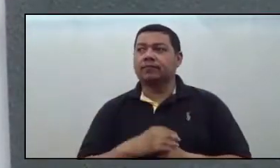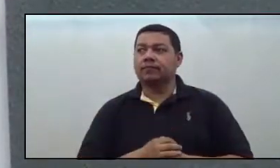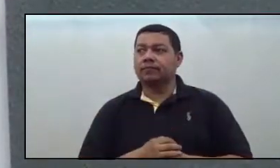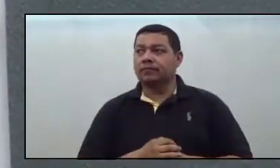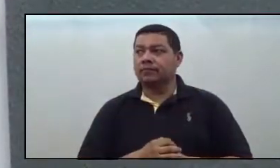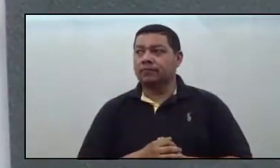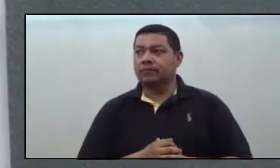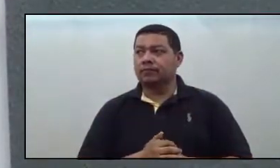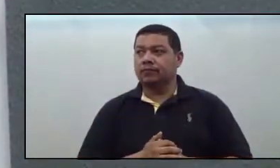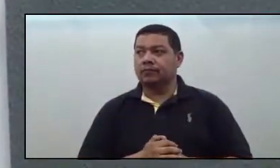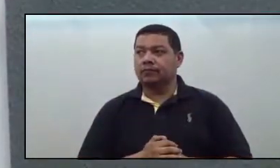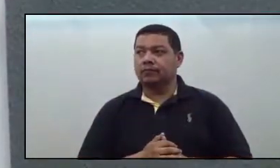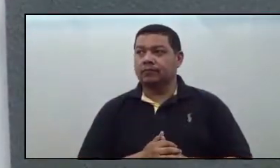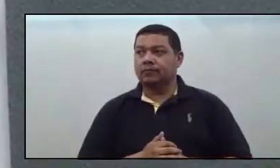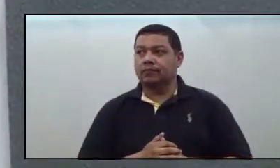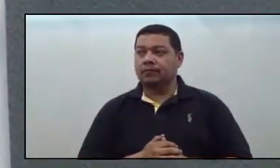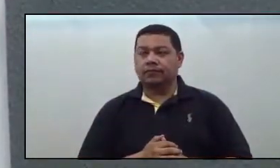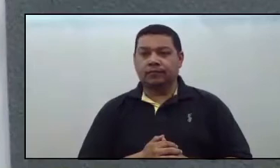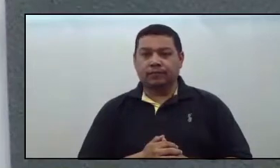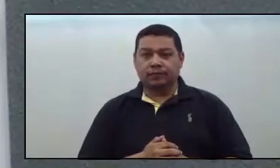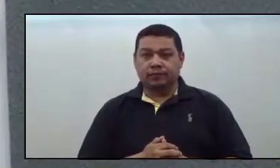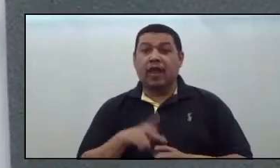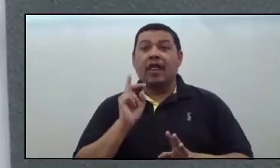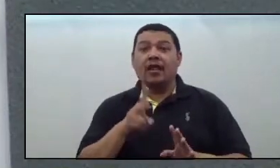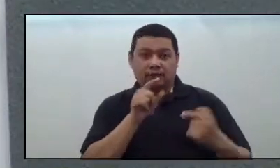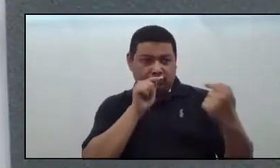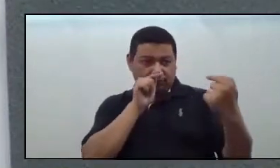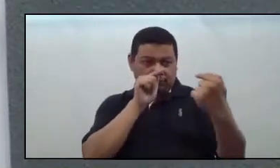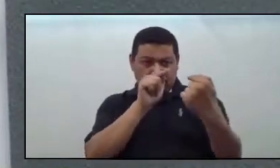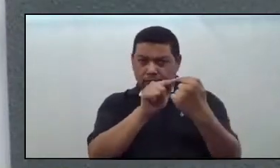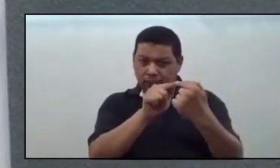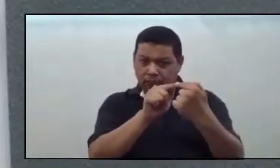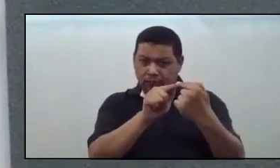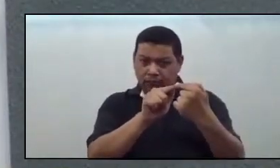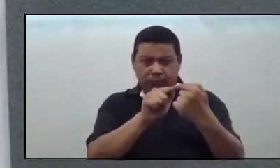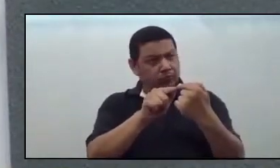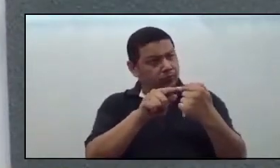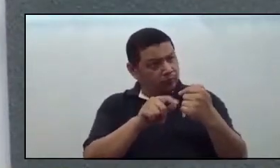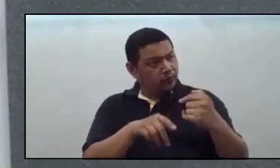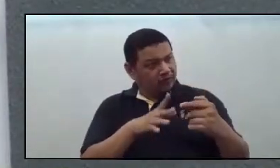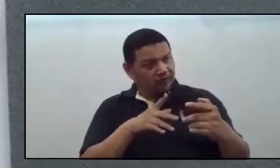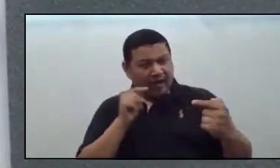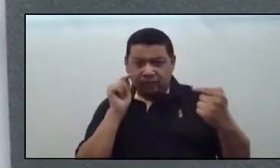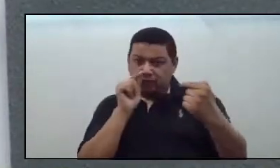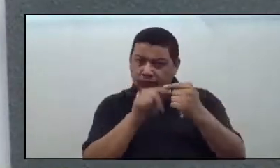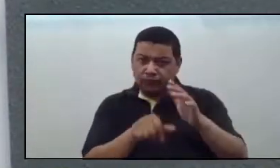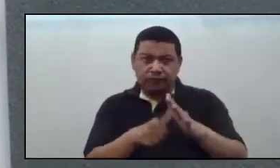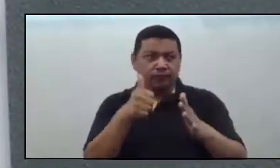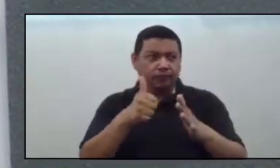percam o seu foco. Busque realmente o seu primeiro emprego e a sua primeira